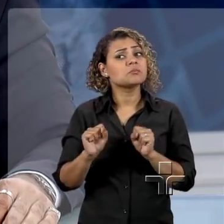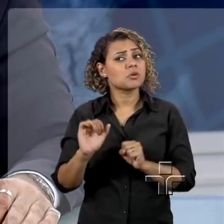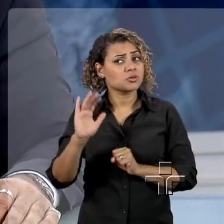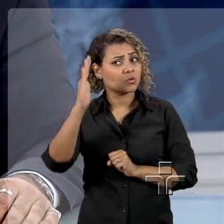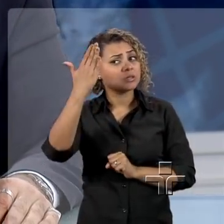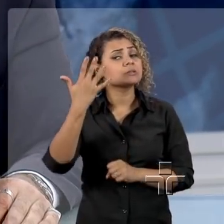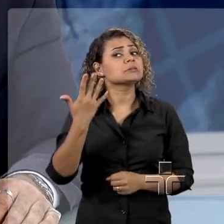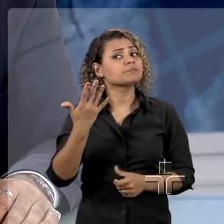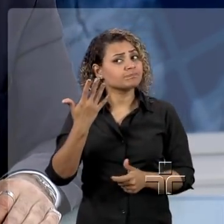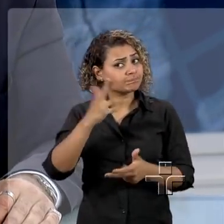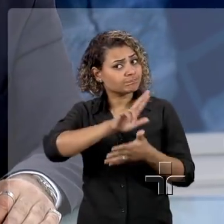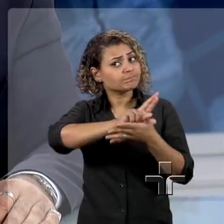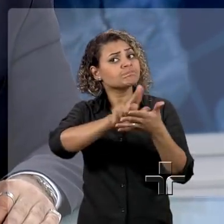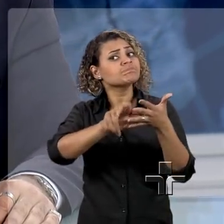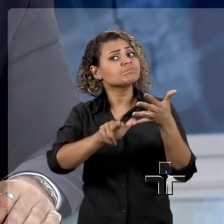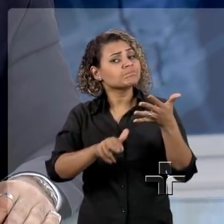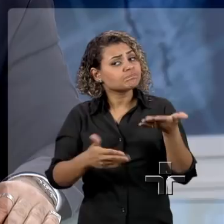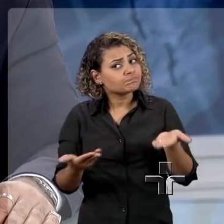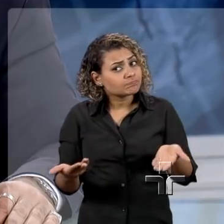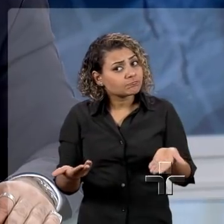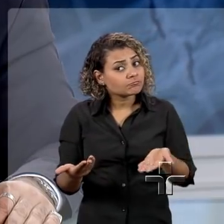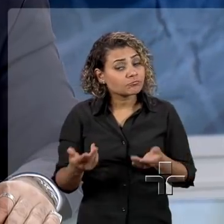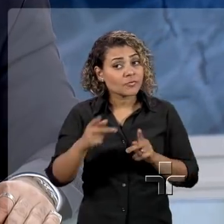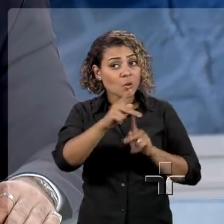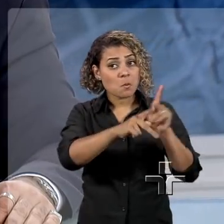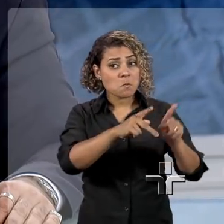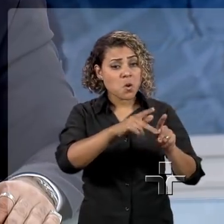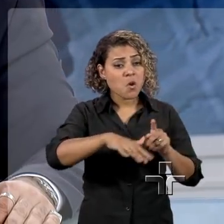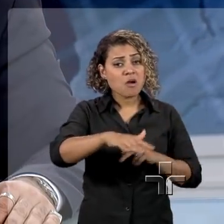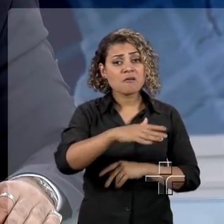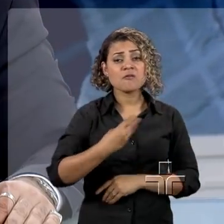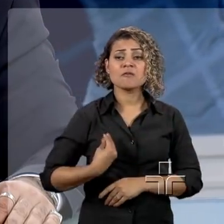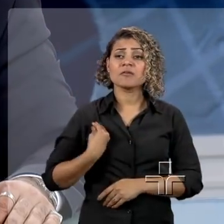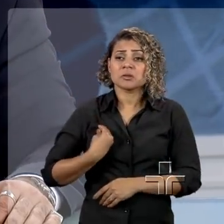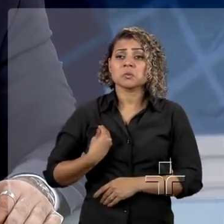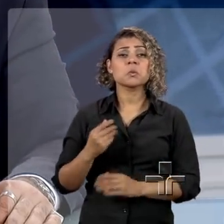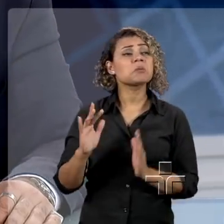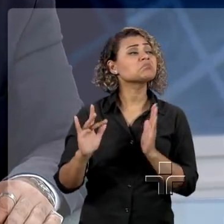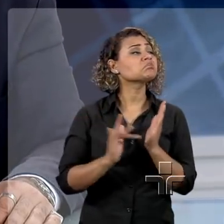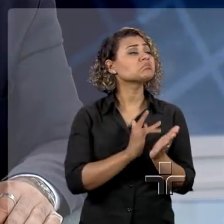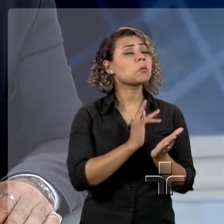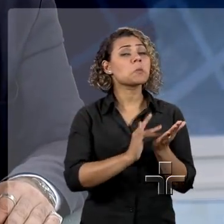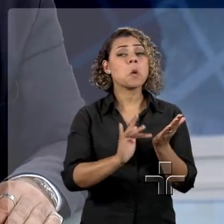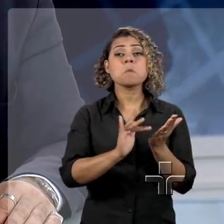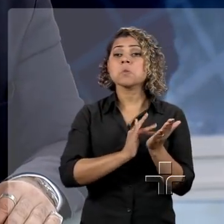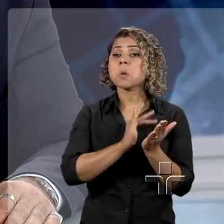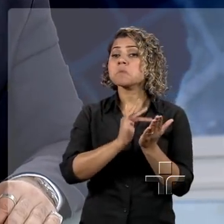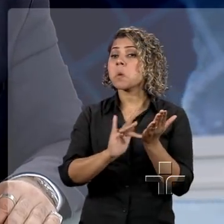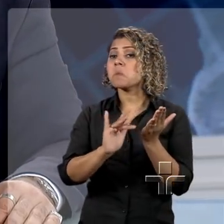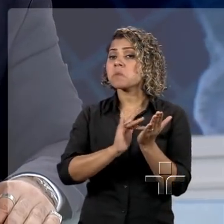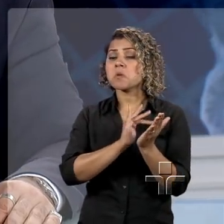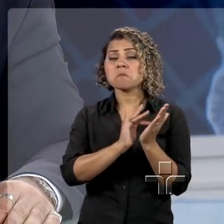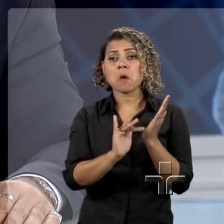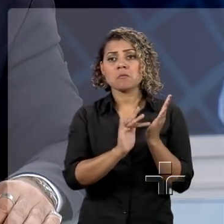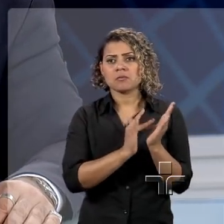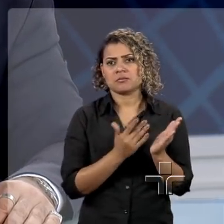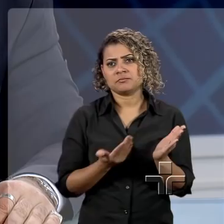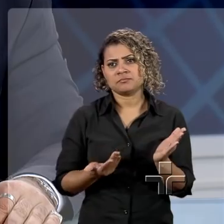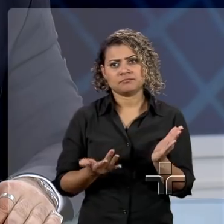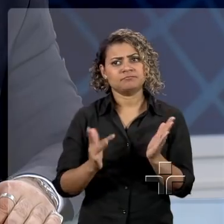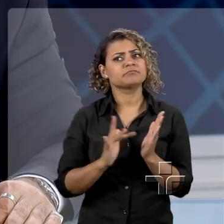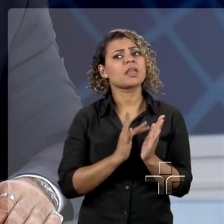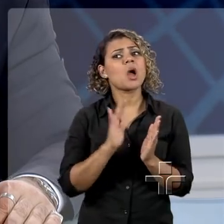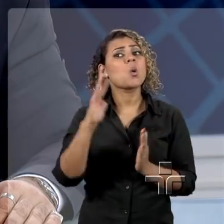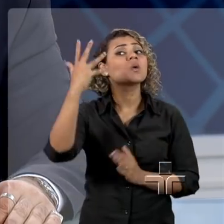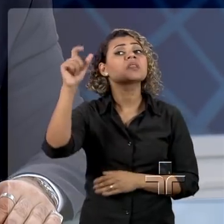matéria-prima. Né? As pessoas estão vivendo muito no plano digital. Né? E essa vivência no plano digital leva